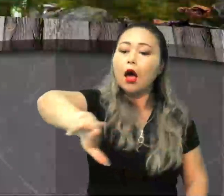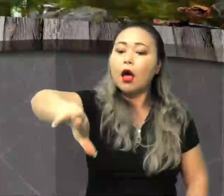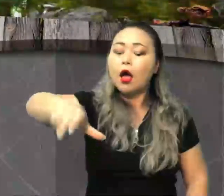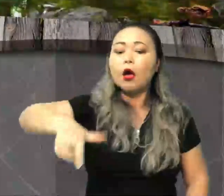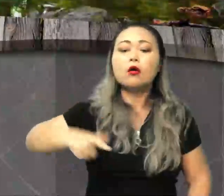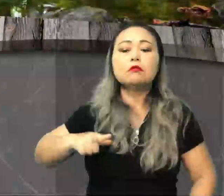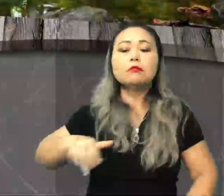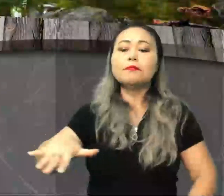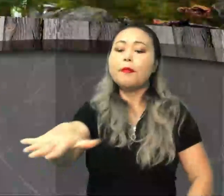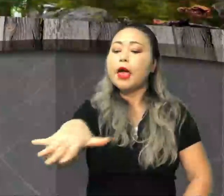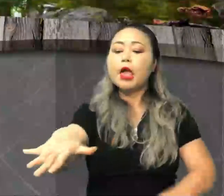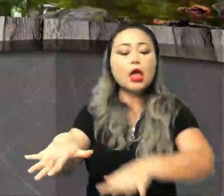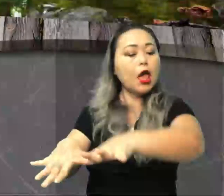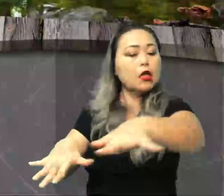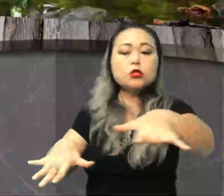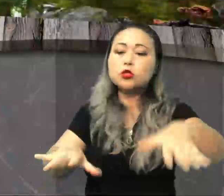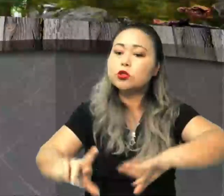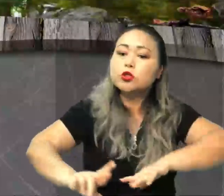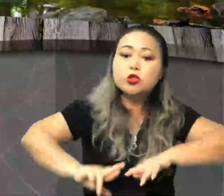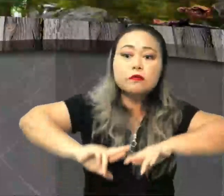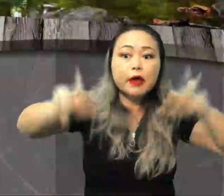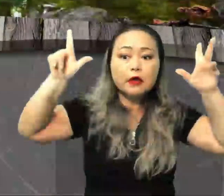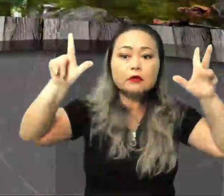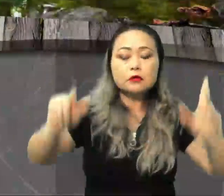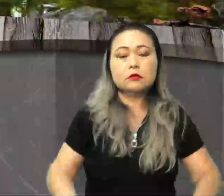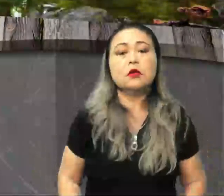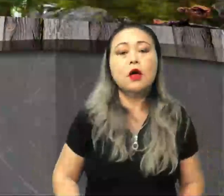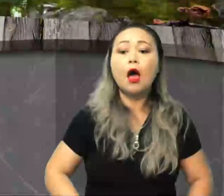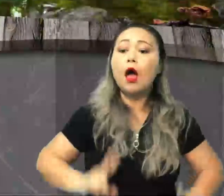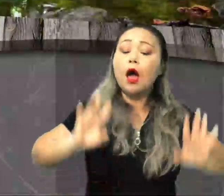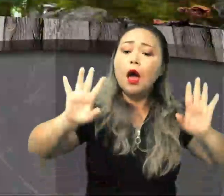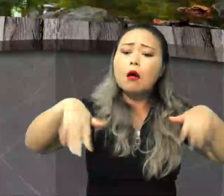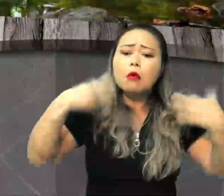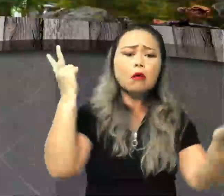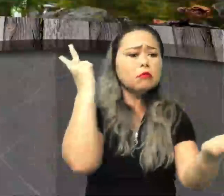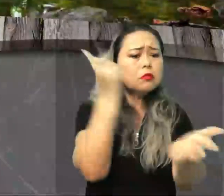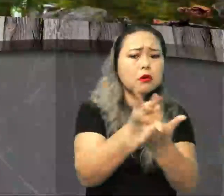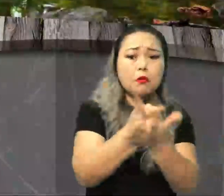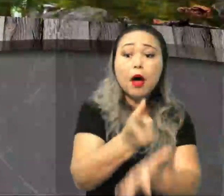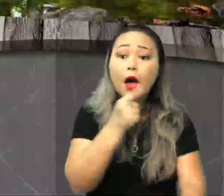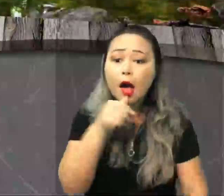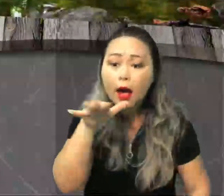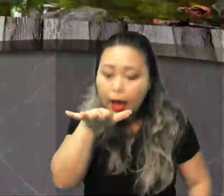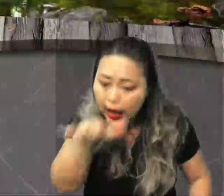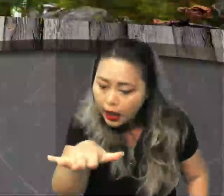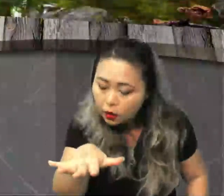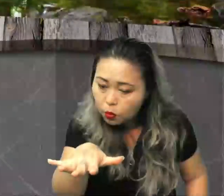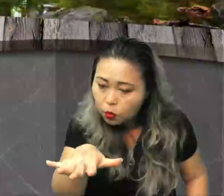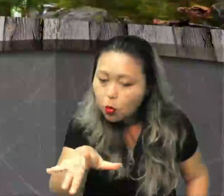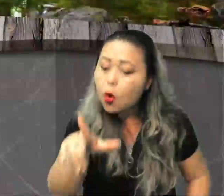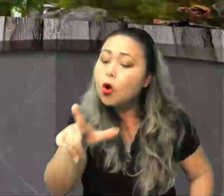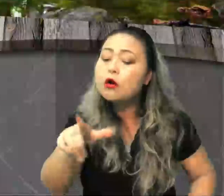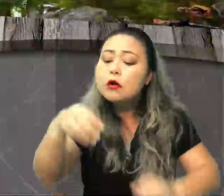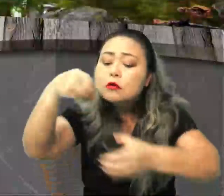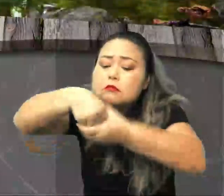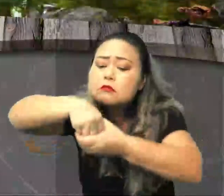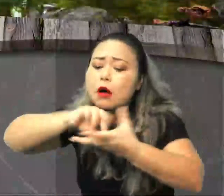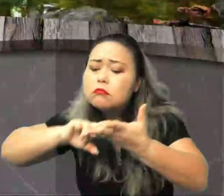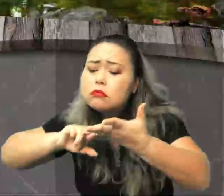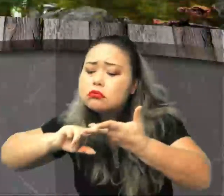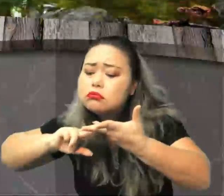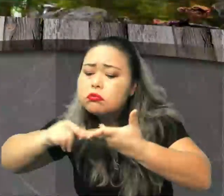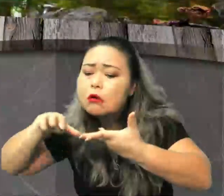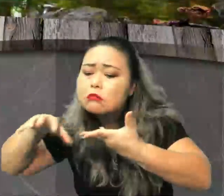tipos de ambientes. Mesmo sendo na água, existem